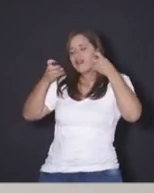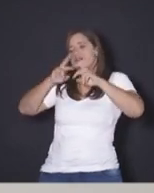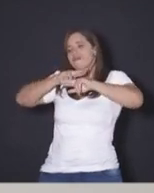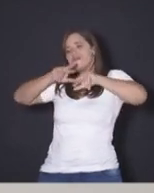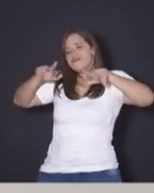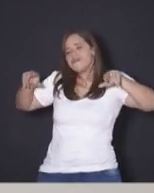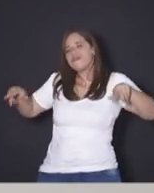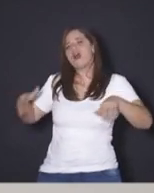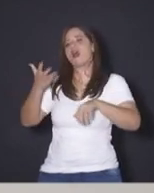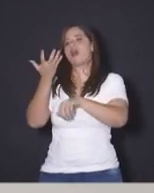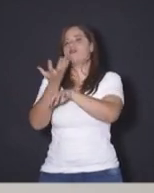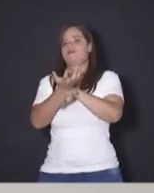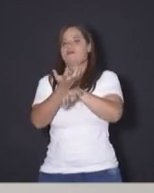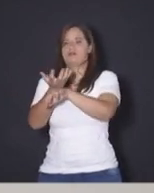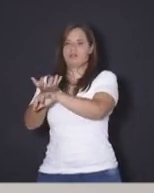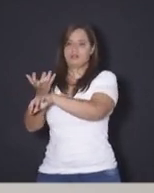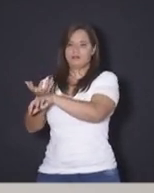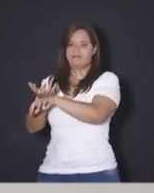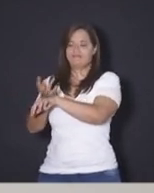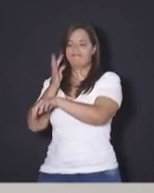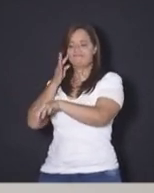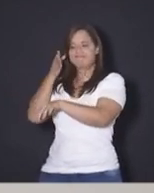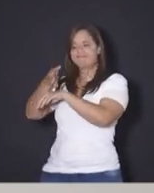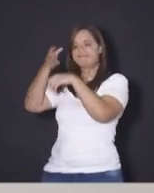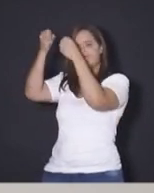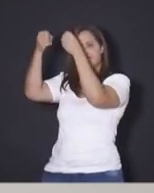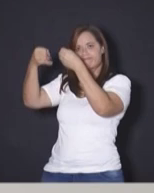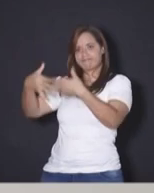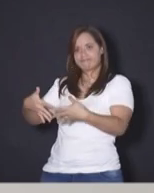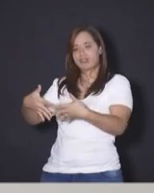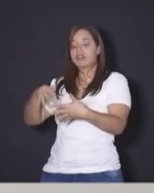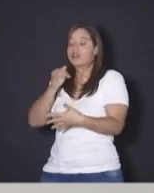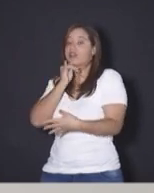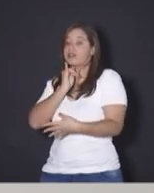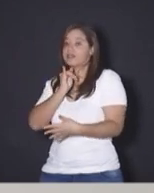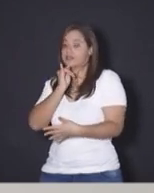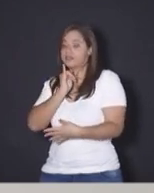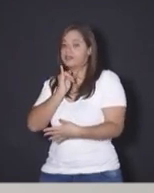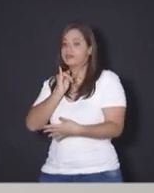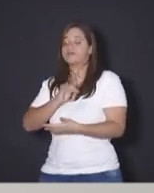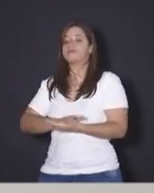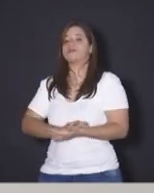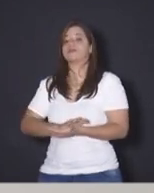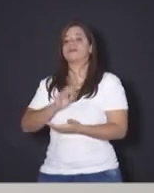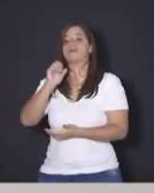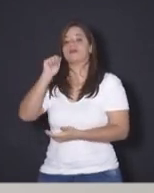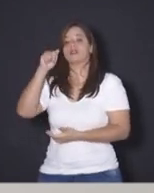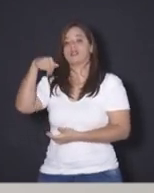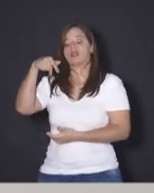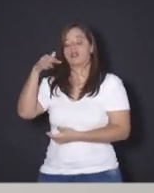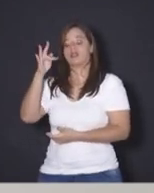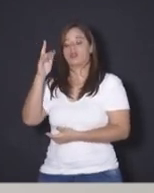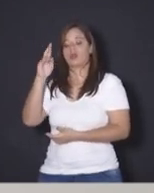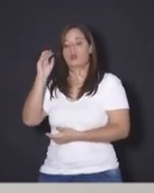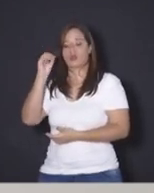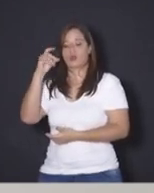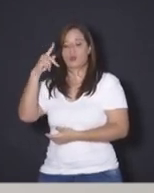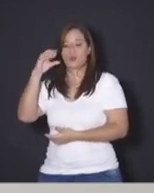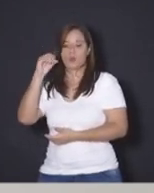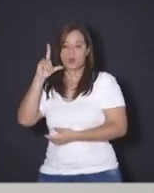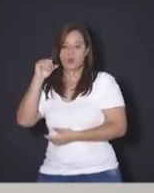que trata dessa questão por exemplo a antropologia à